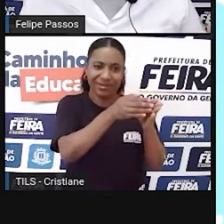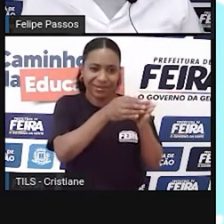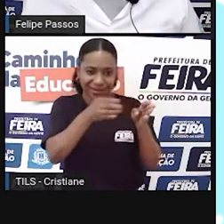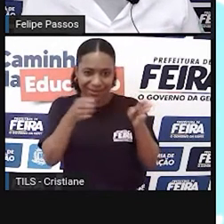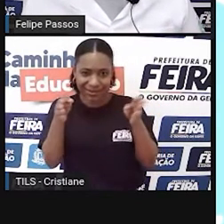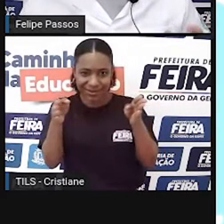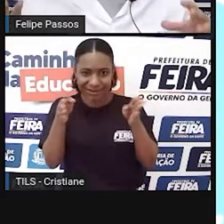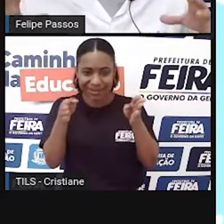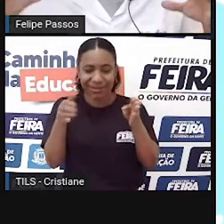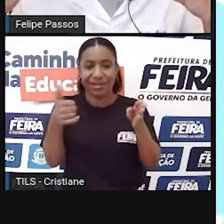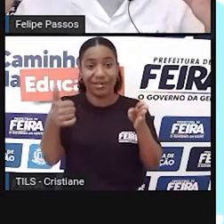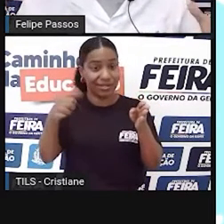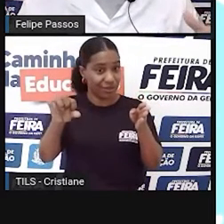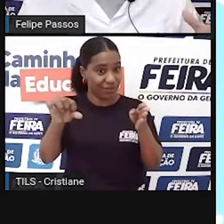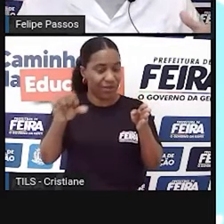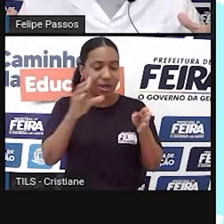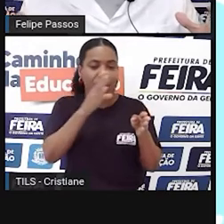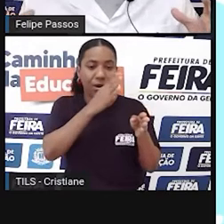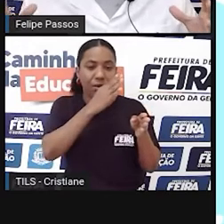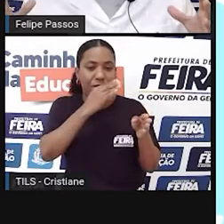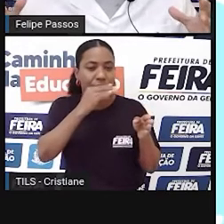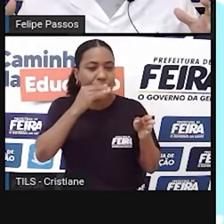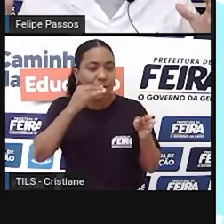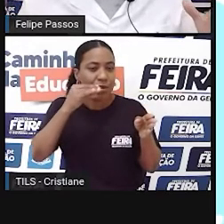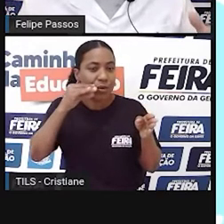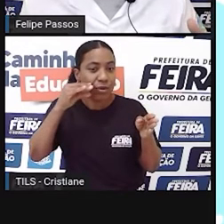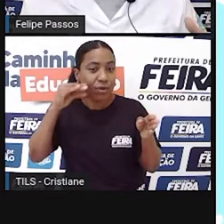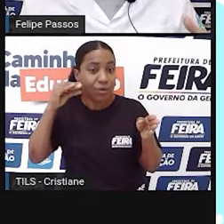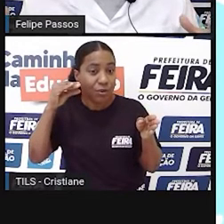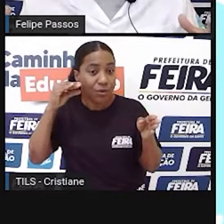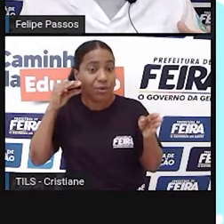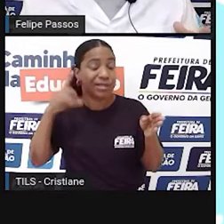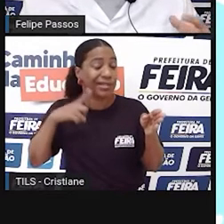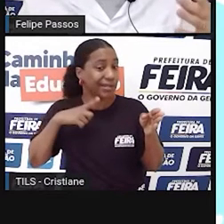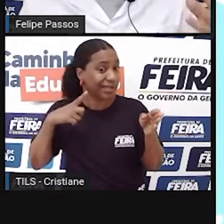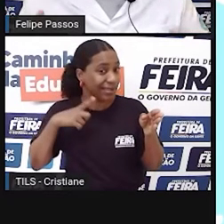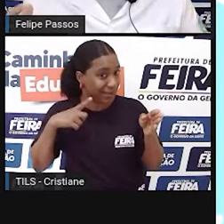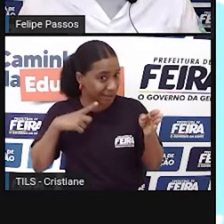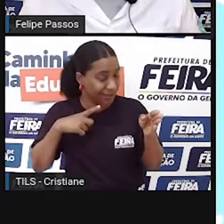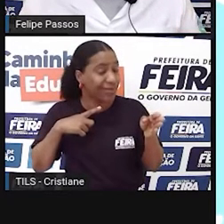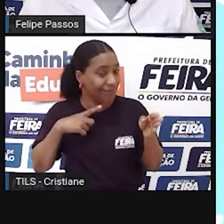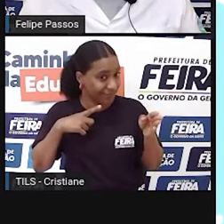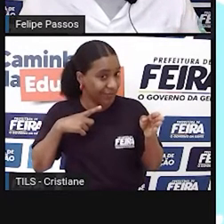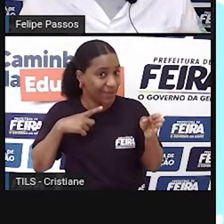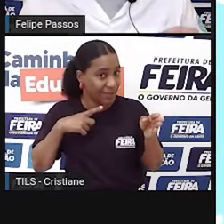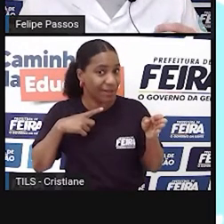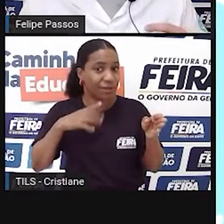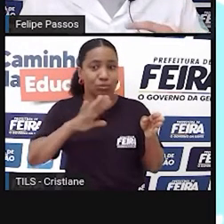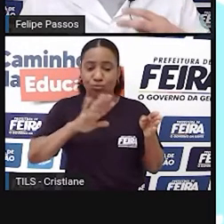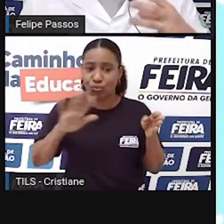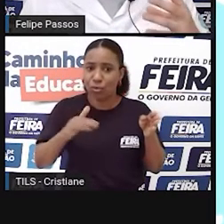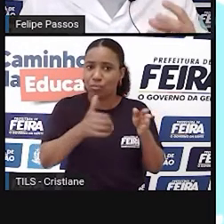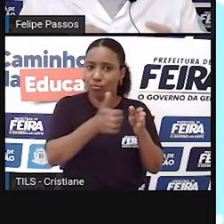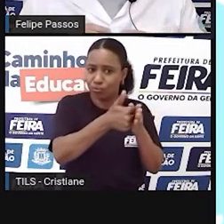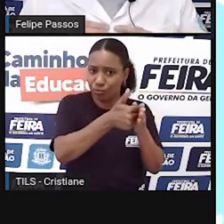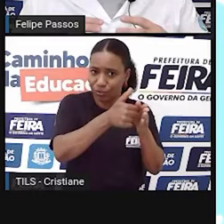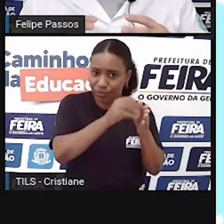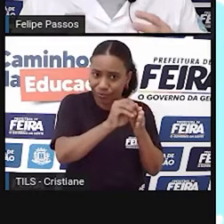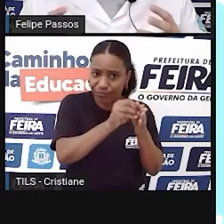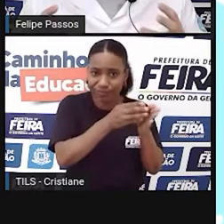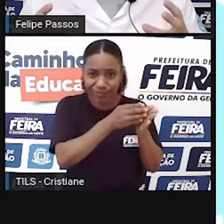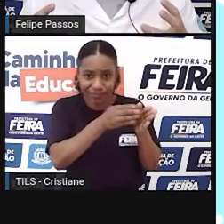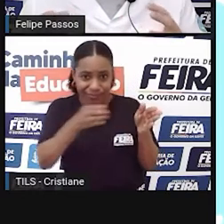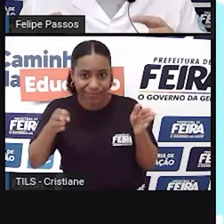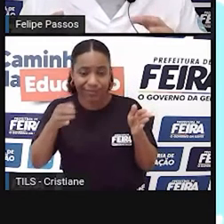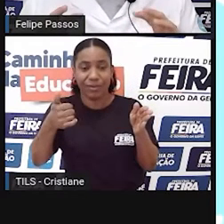anos. Veja que é só o período. E você não está relacionando com nenhuma característica física, você não está relacionando